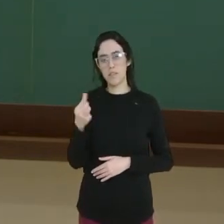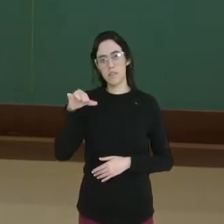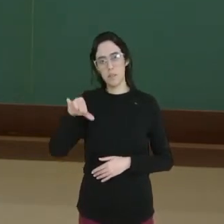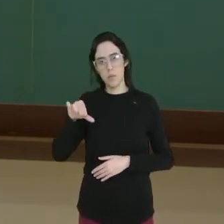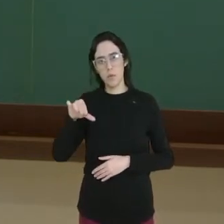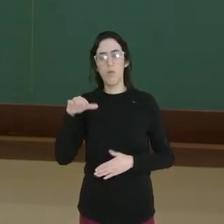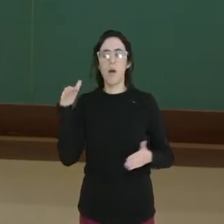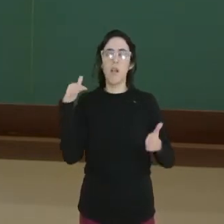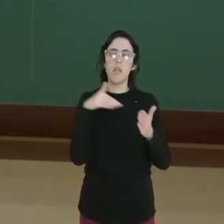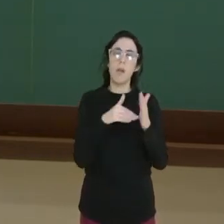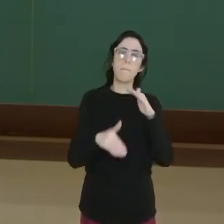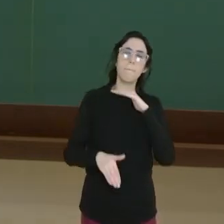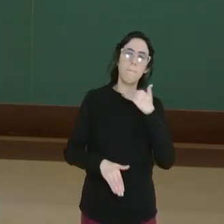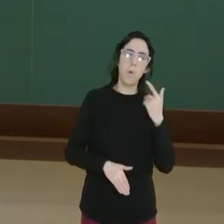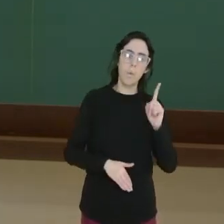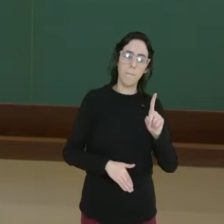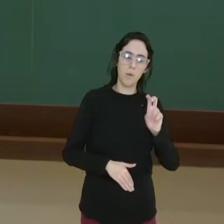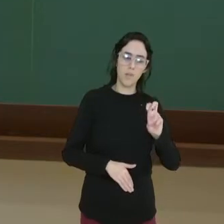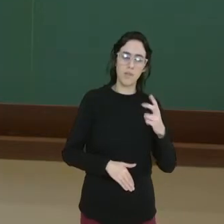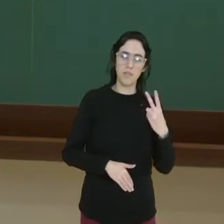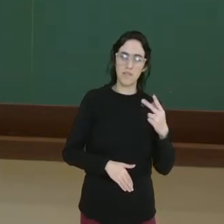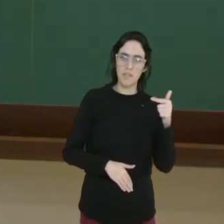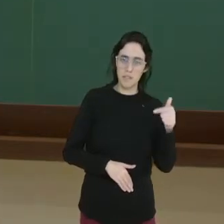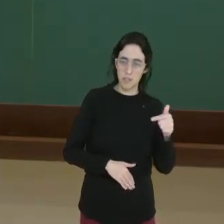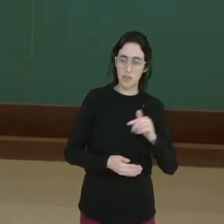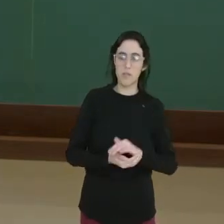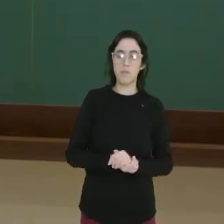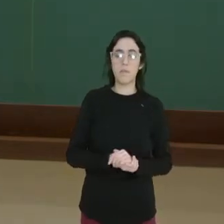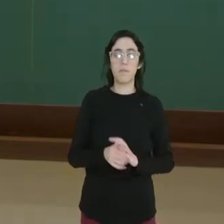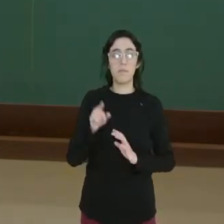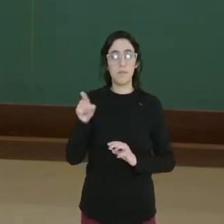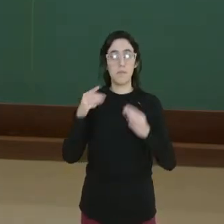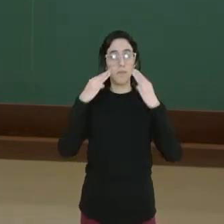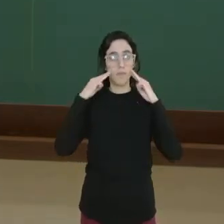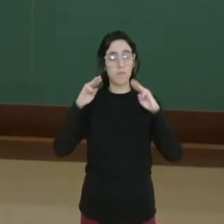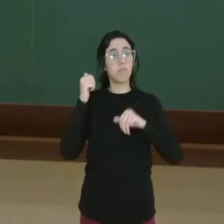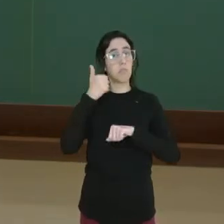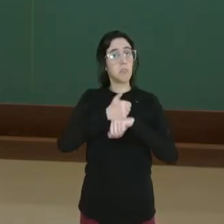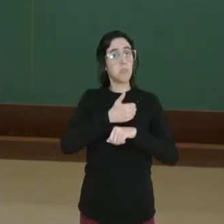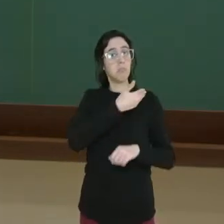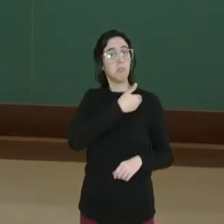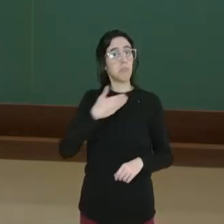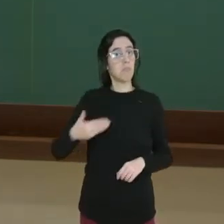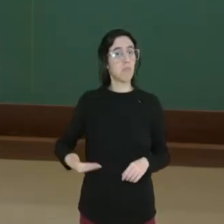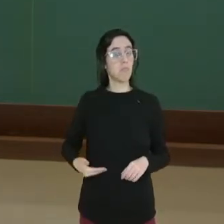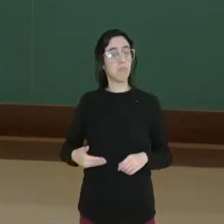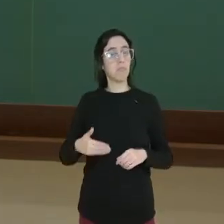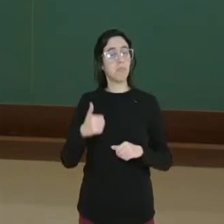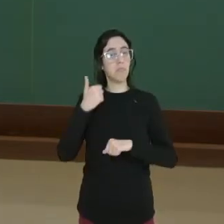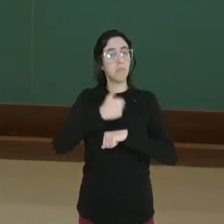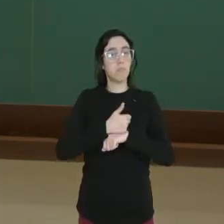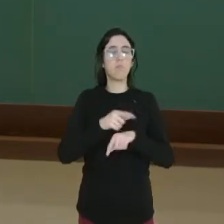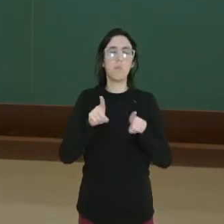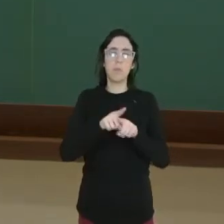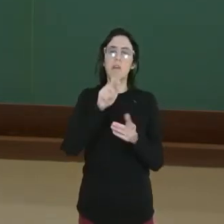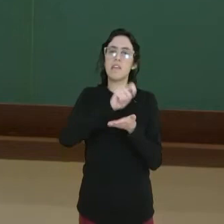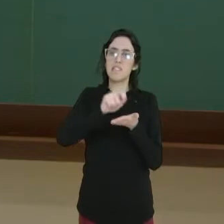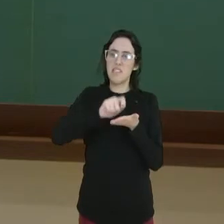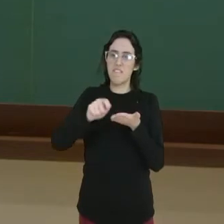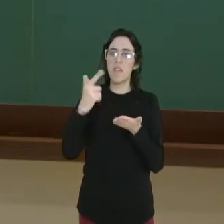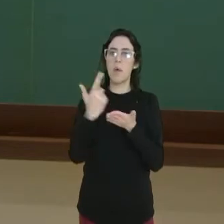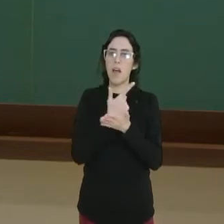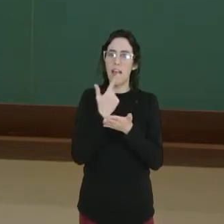1469 e 1527. Ele ocupou cargos no governo e escreveu, dentre outras obras,